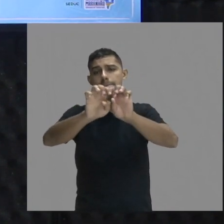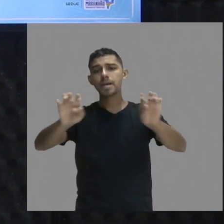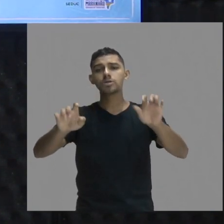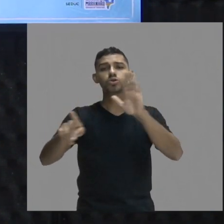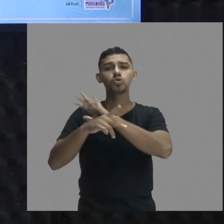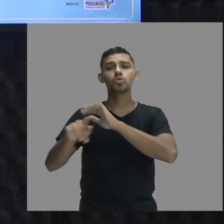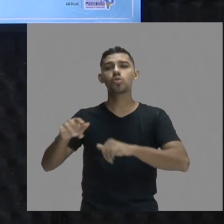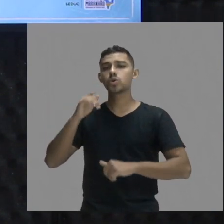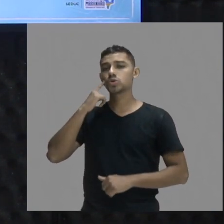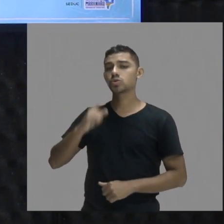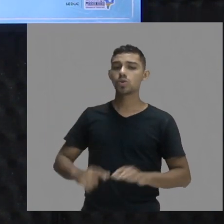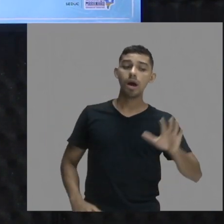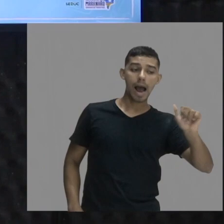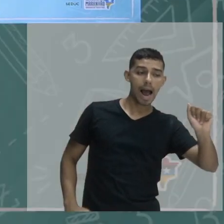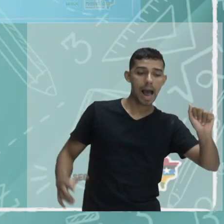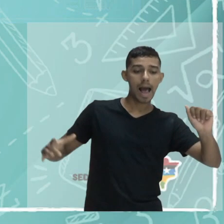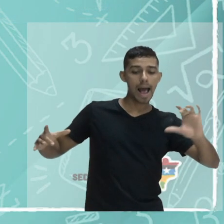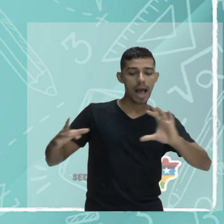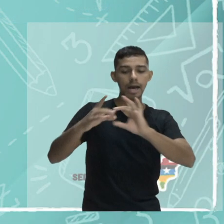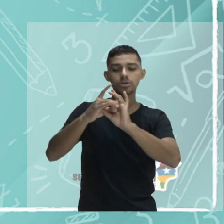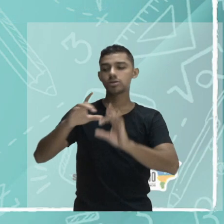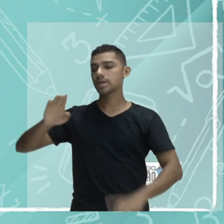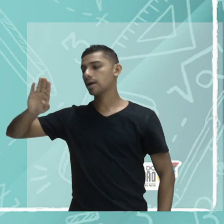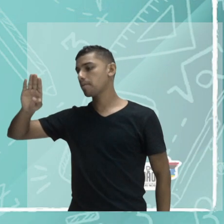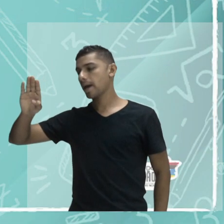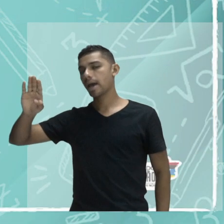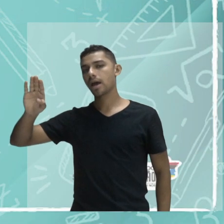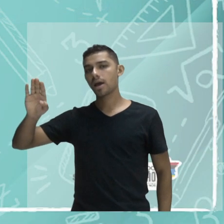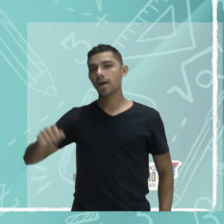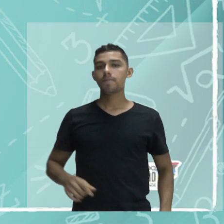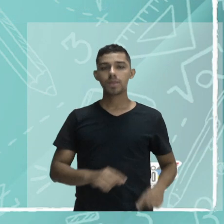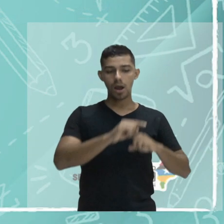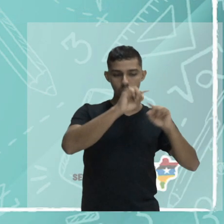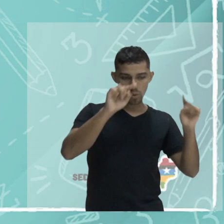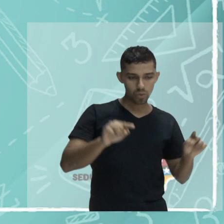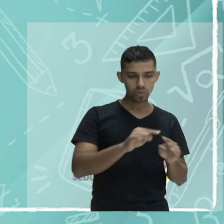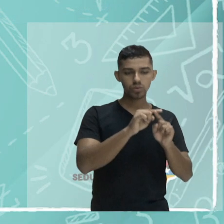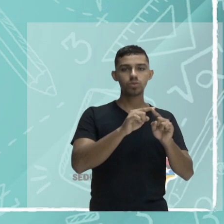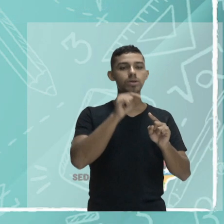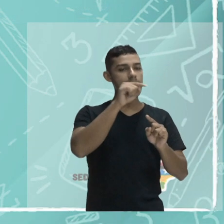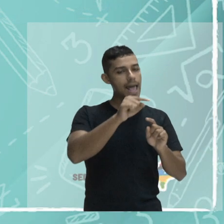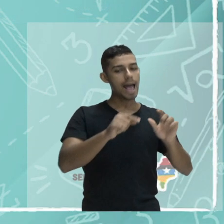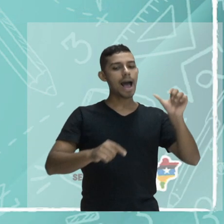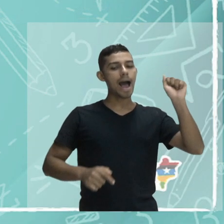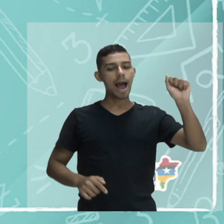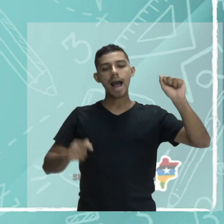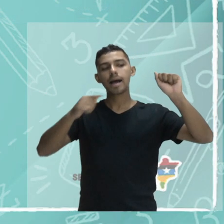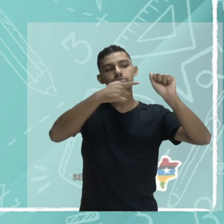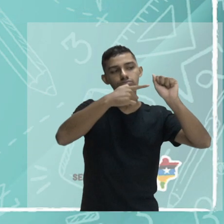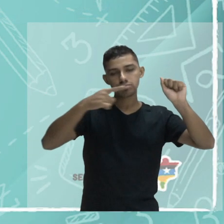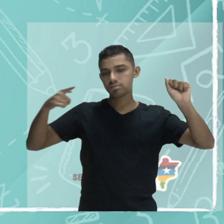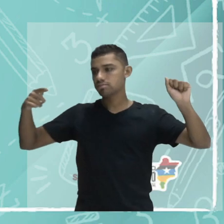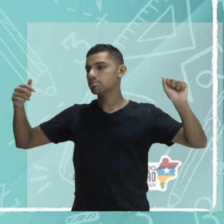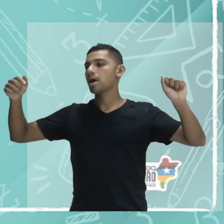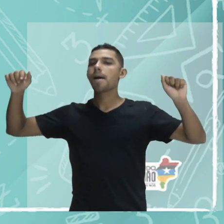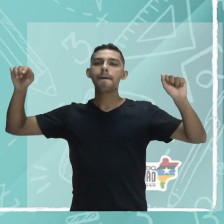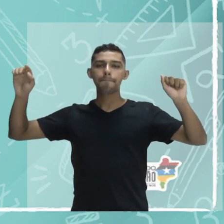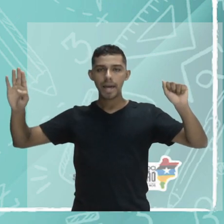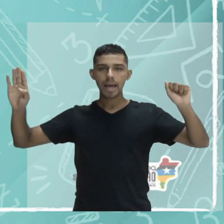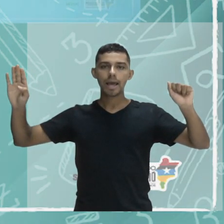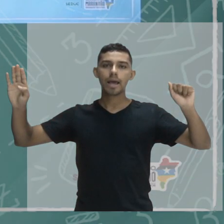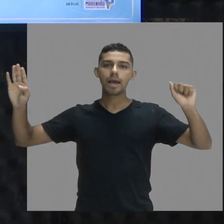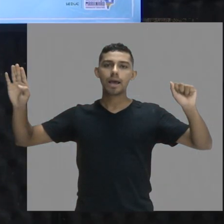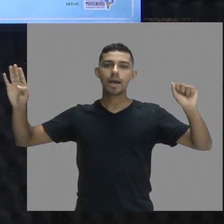A associado a elementos do conjunto B. Cada elemento de A associado a um único elemento de